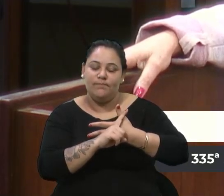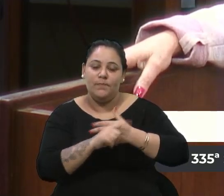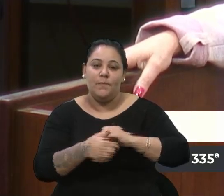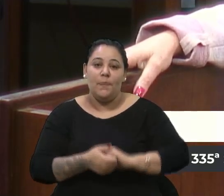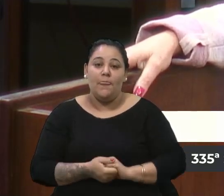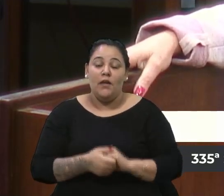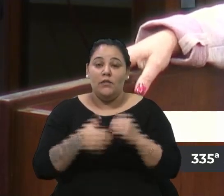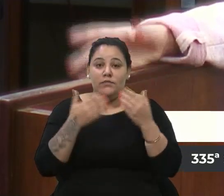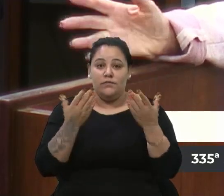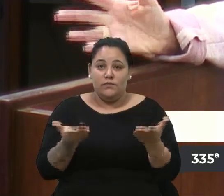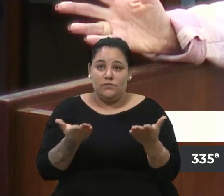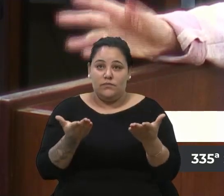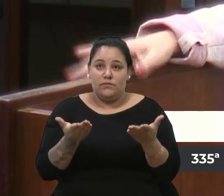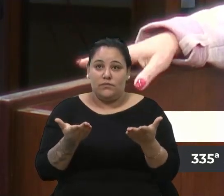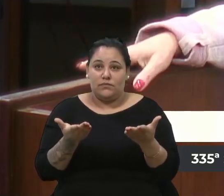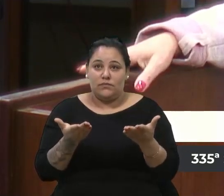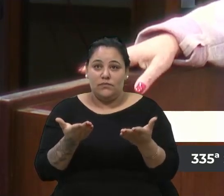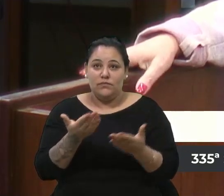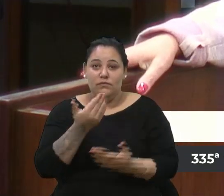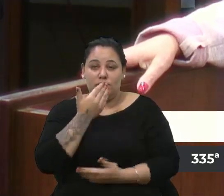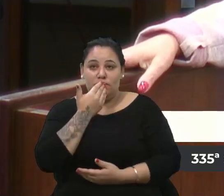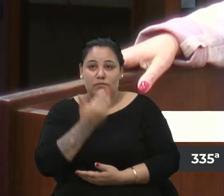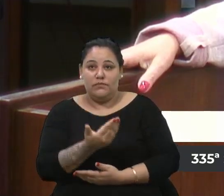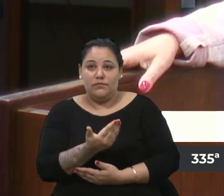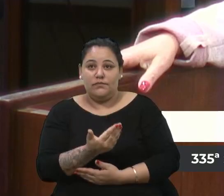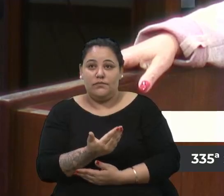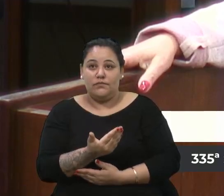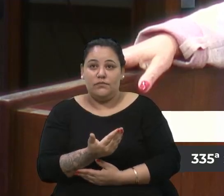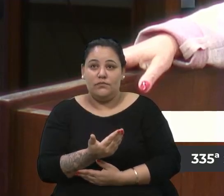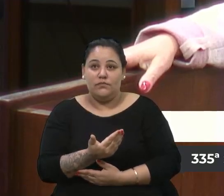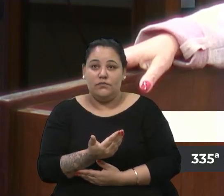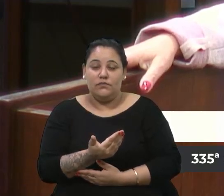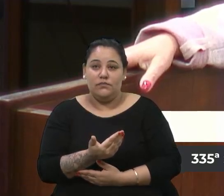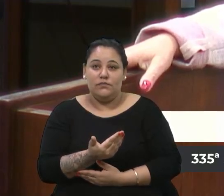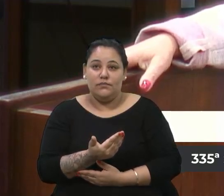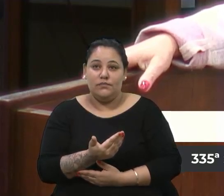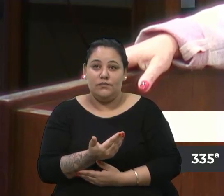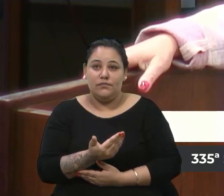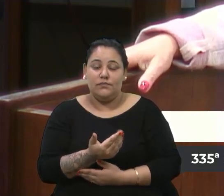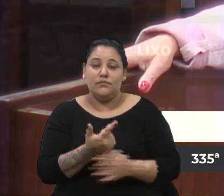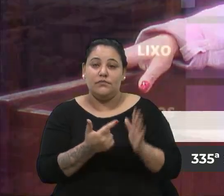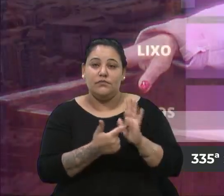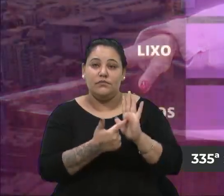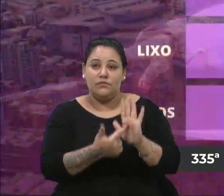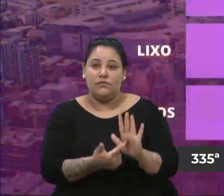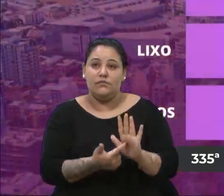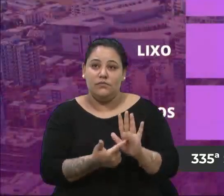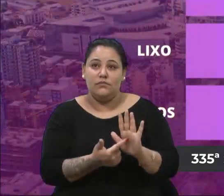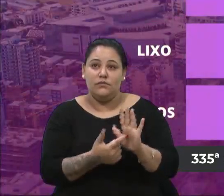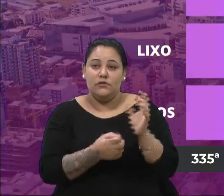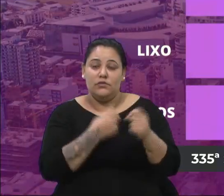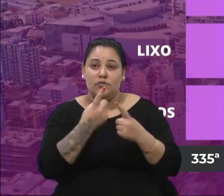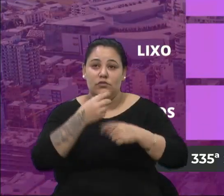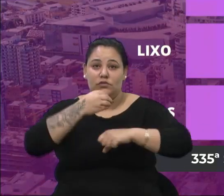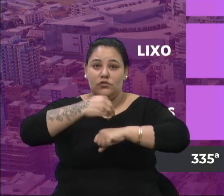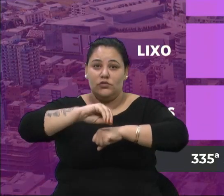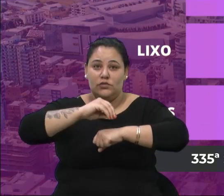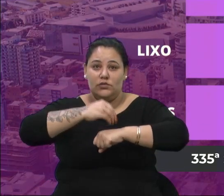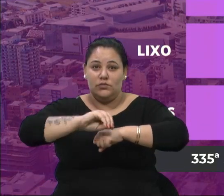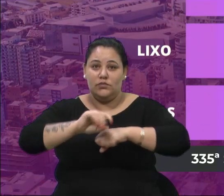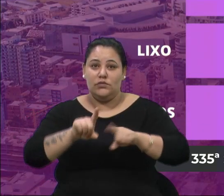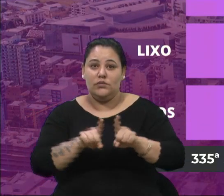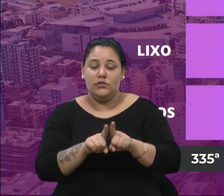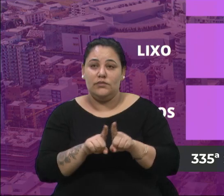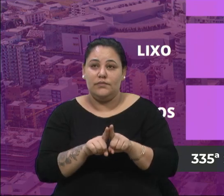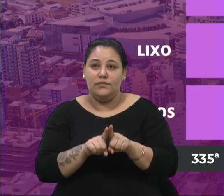Então, eu peço ali para passar, né? Aqui são algumas indicações que